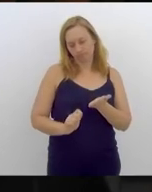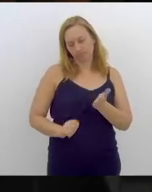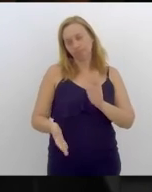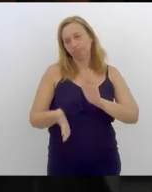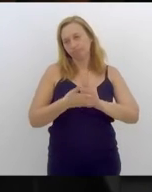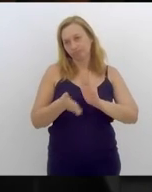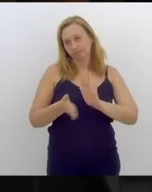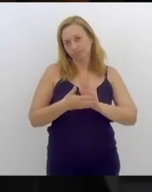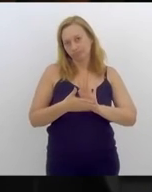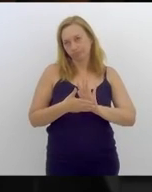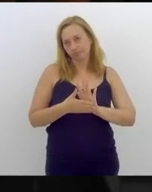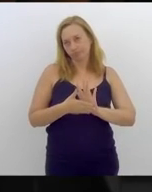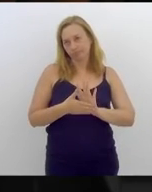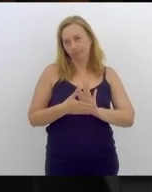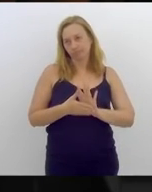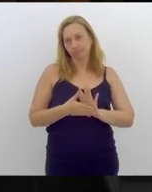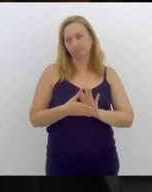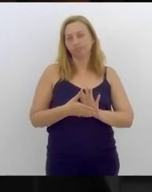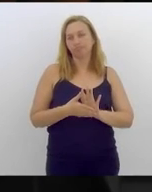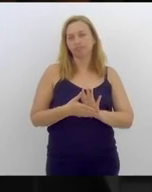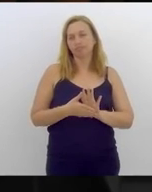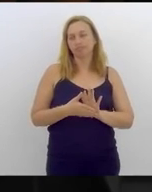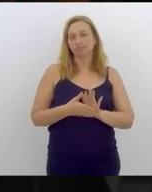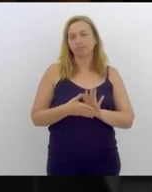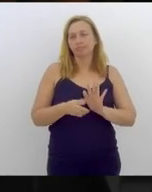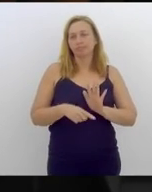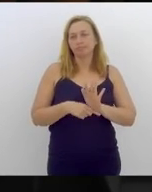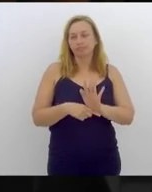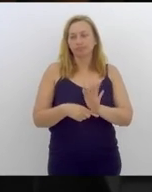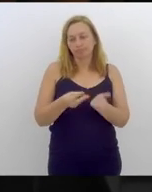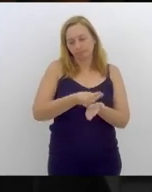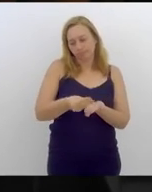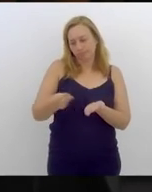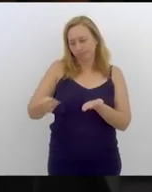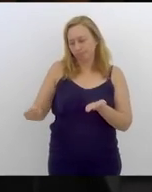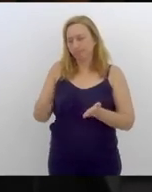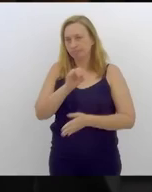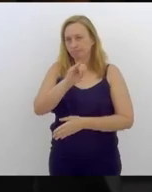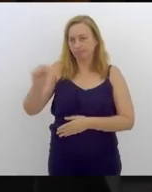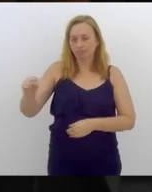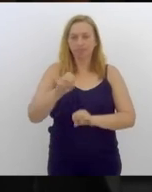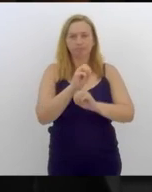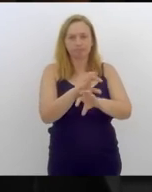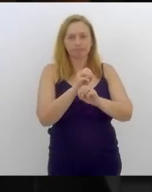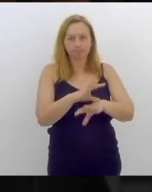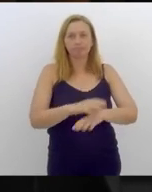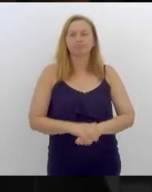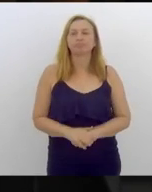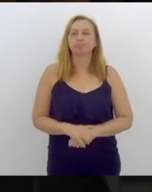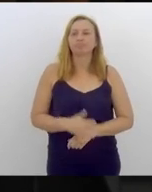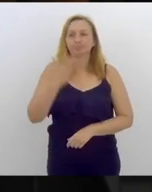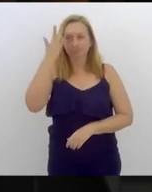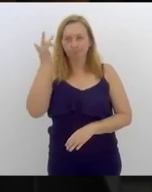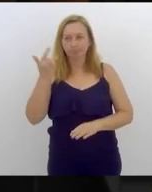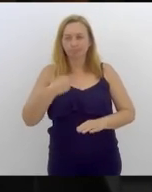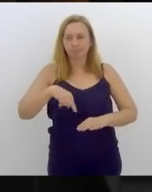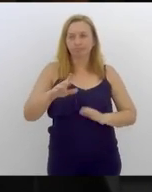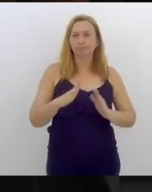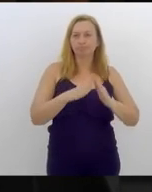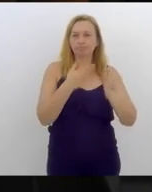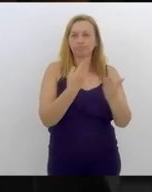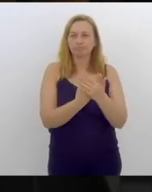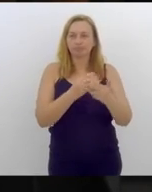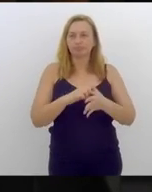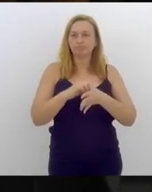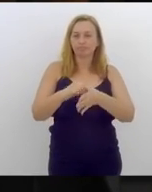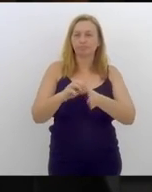proposta de disciplinar essa distribuição do ICMS da educação vai levar amanhã no colégio de líderes Mas